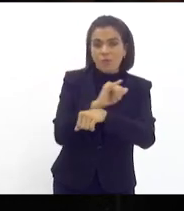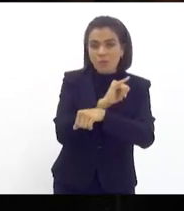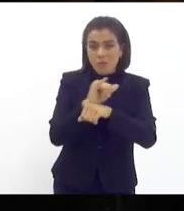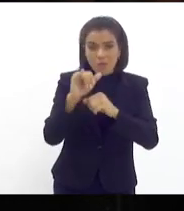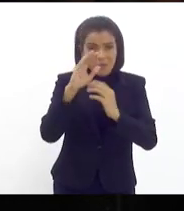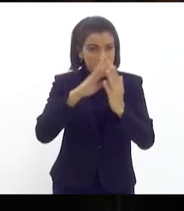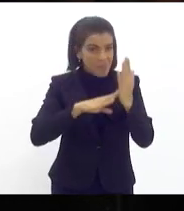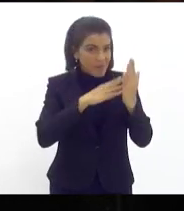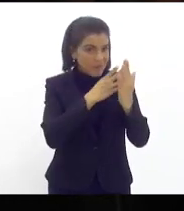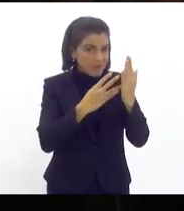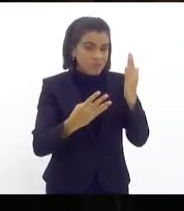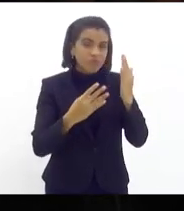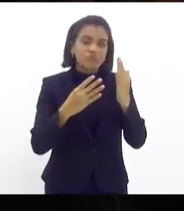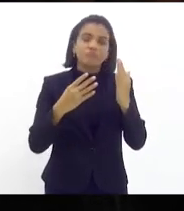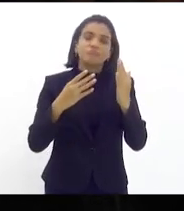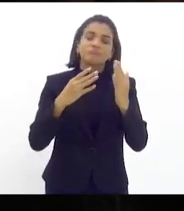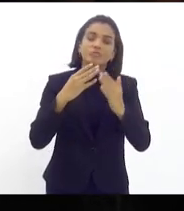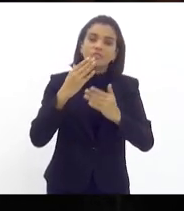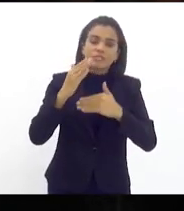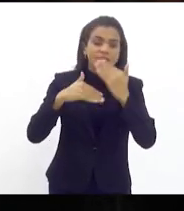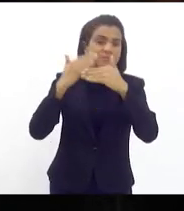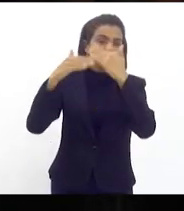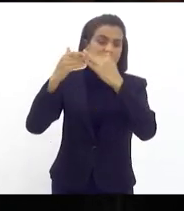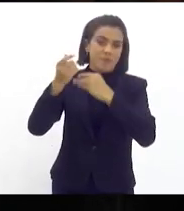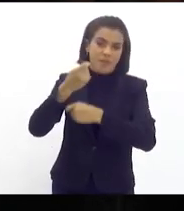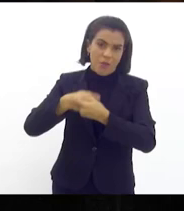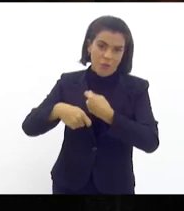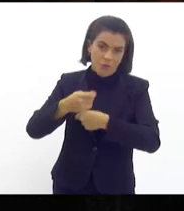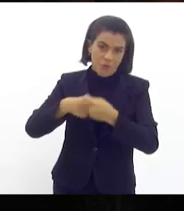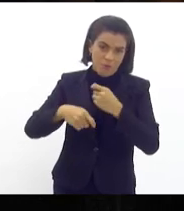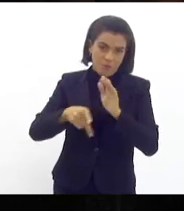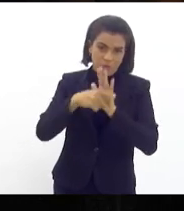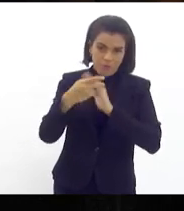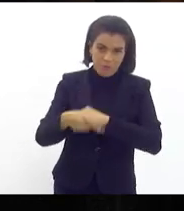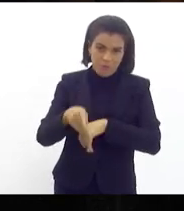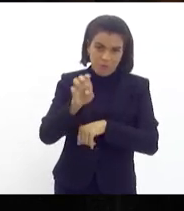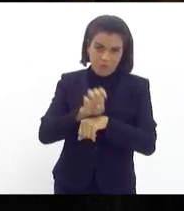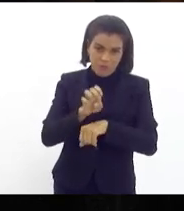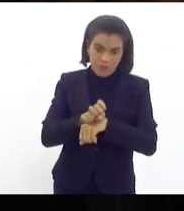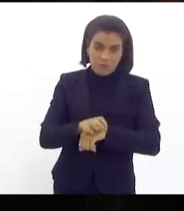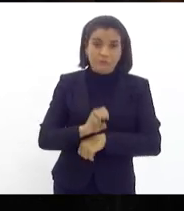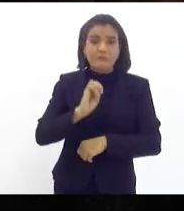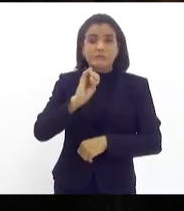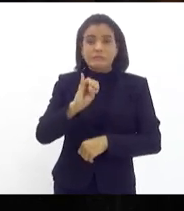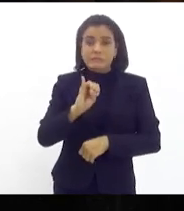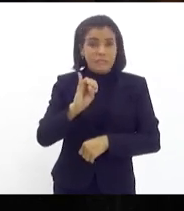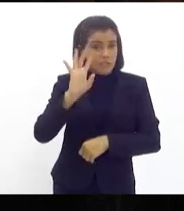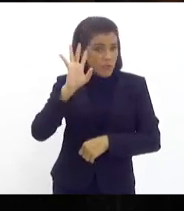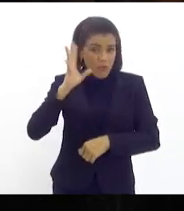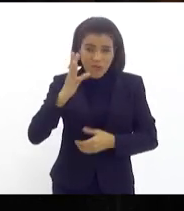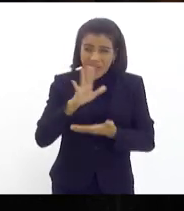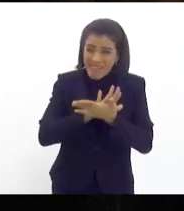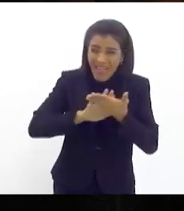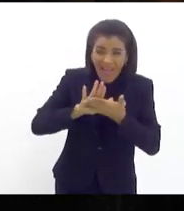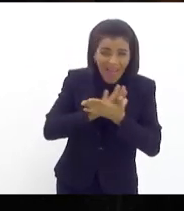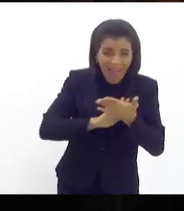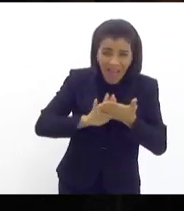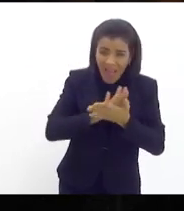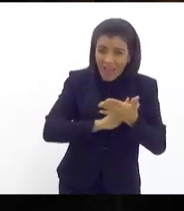de desenvolvimento econômico e social para o estado porque se não resolvermos